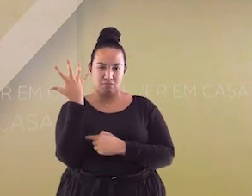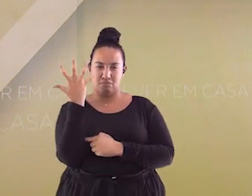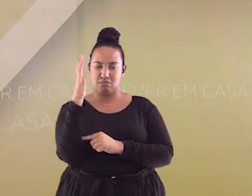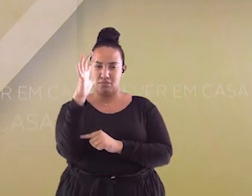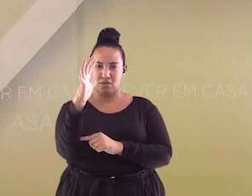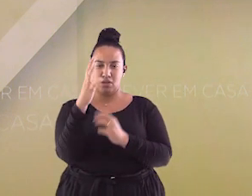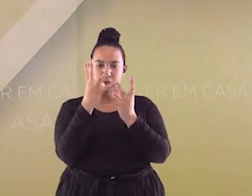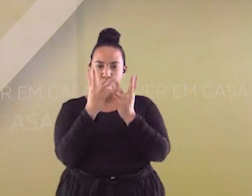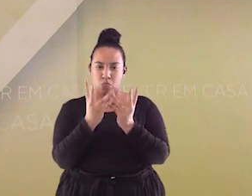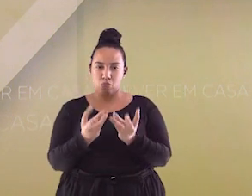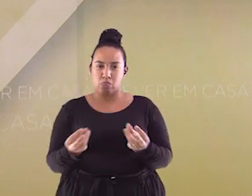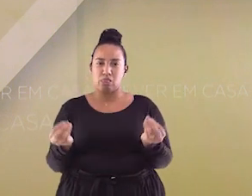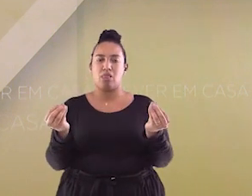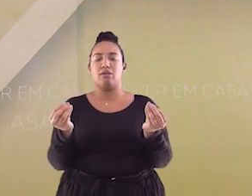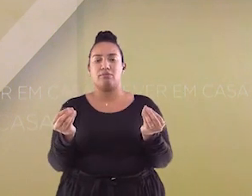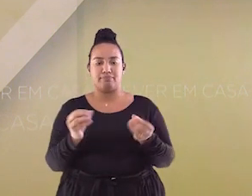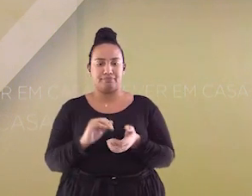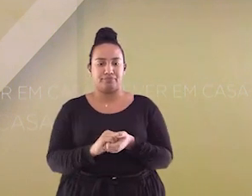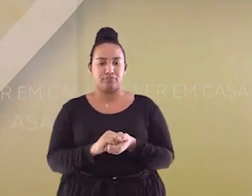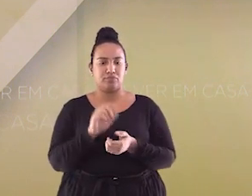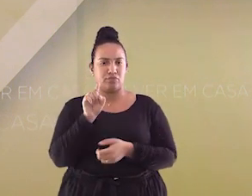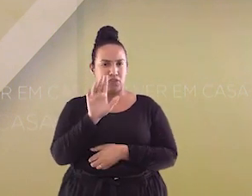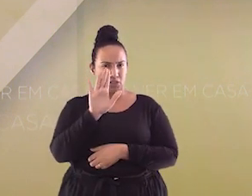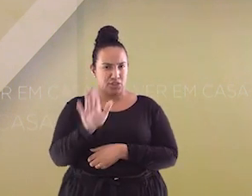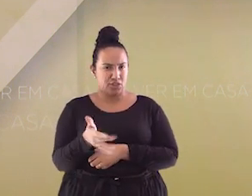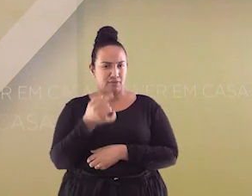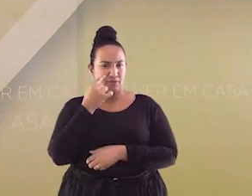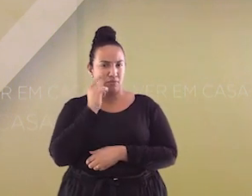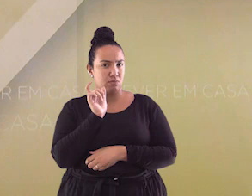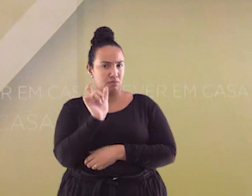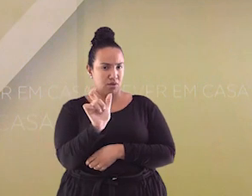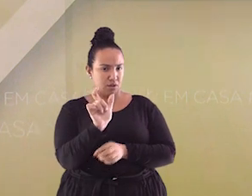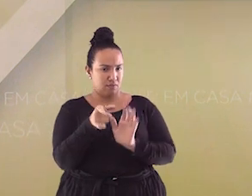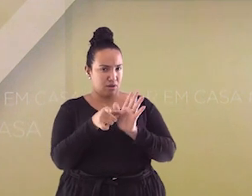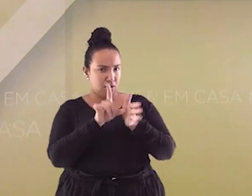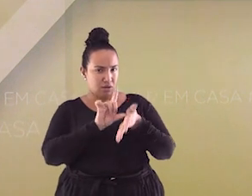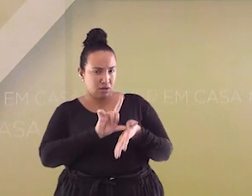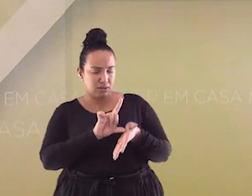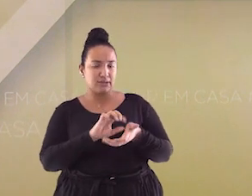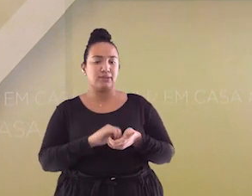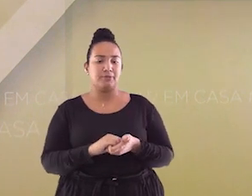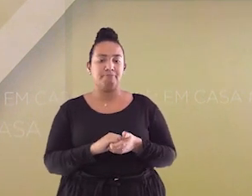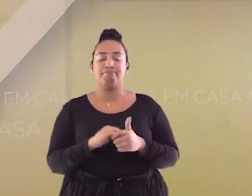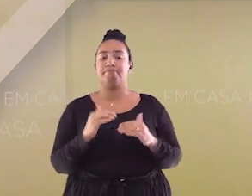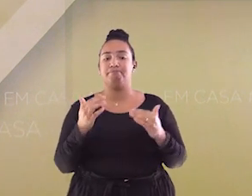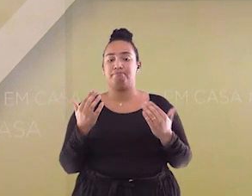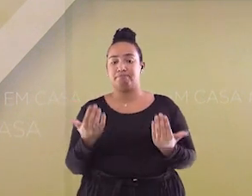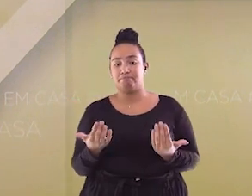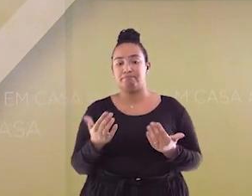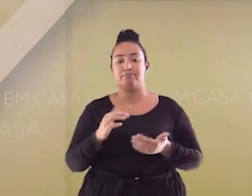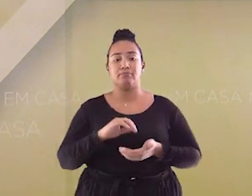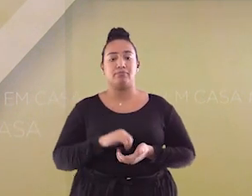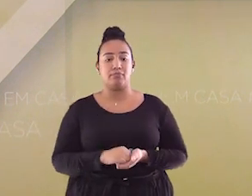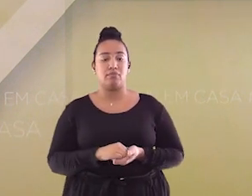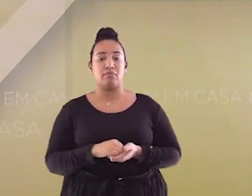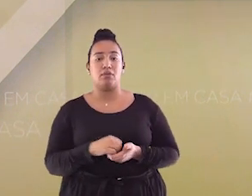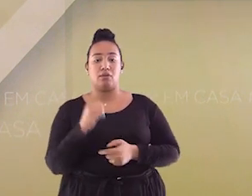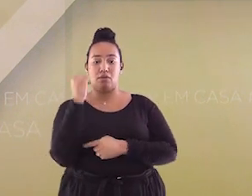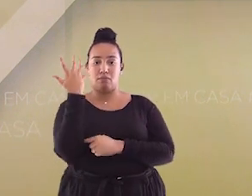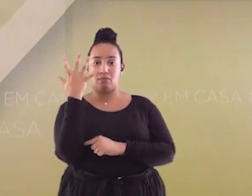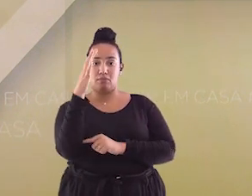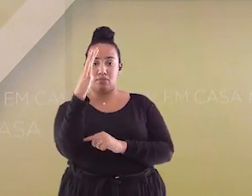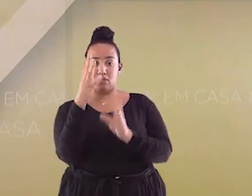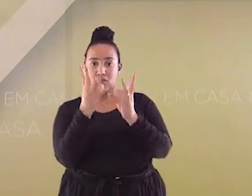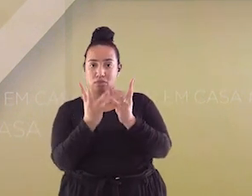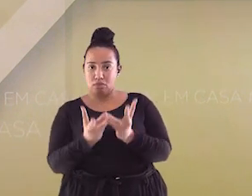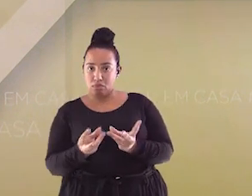degradação ambiental. Vocês já ouviram essas palavras antes? Então, degradação ambiental é, falando